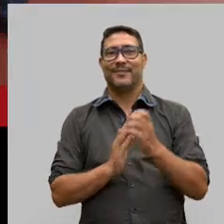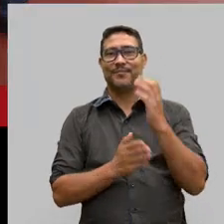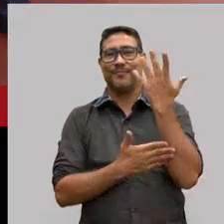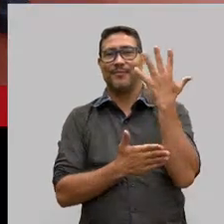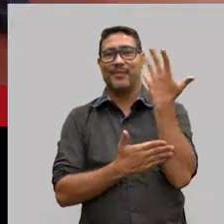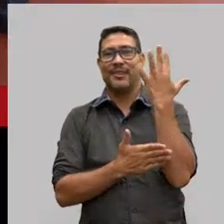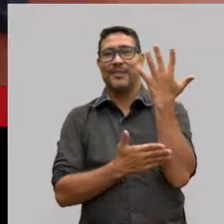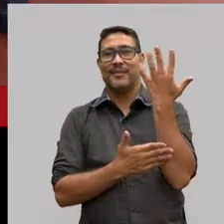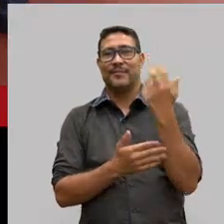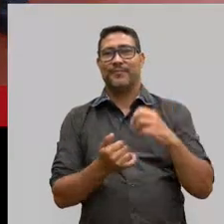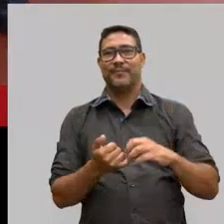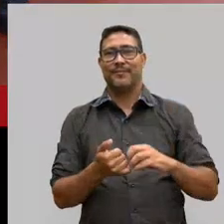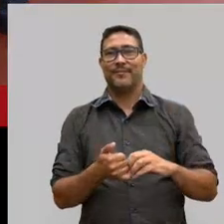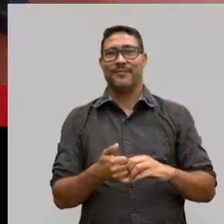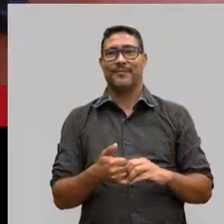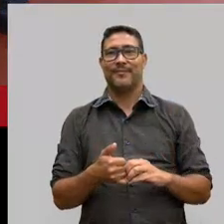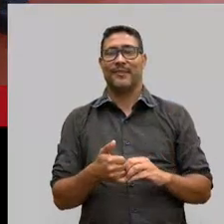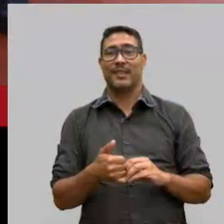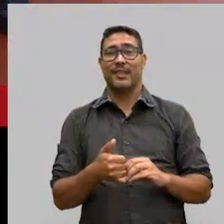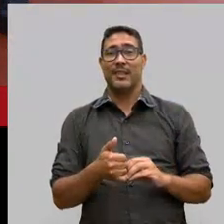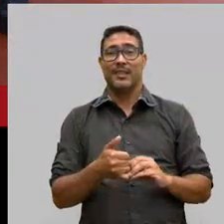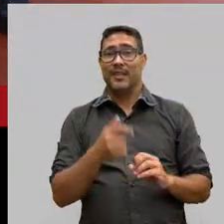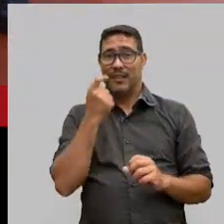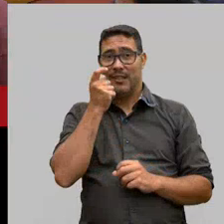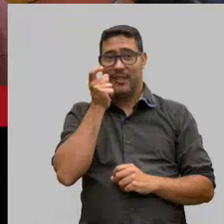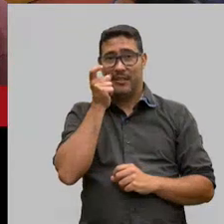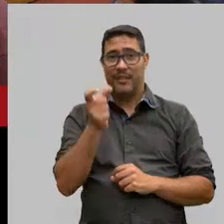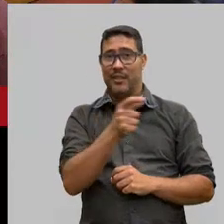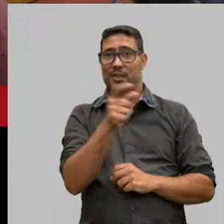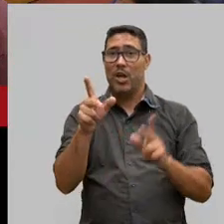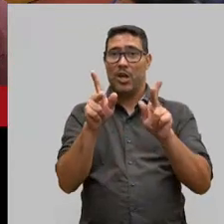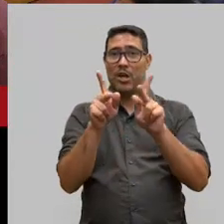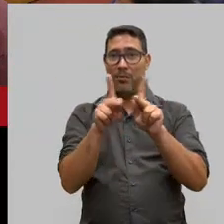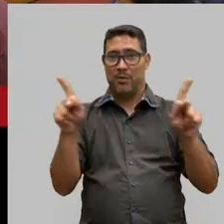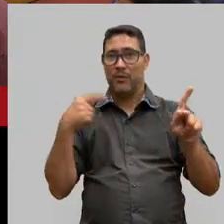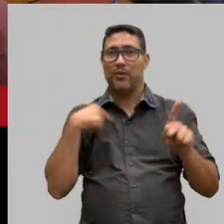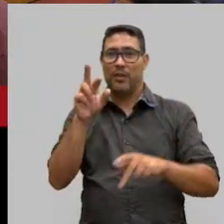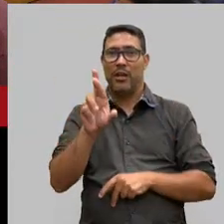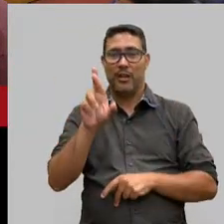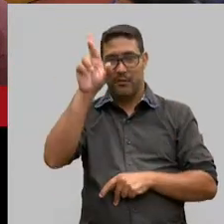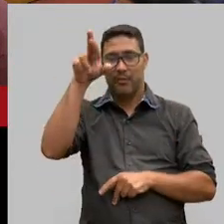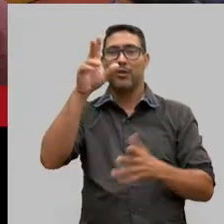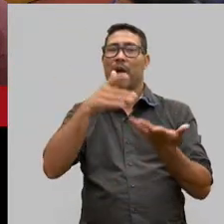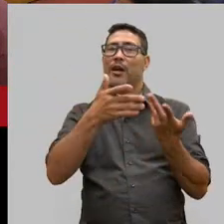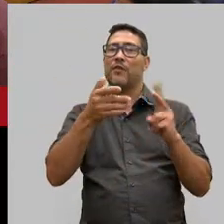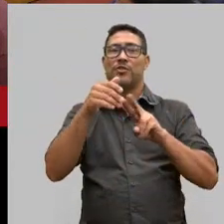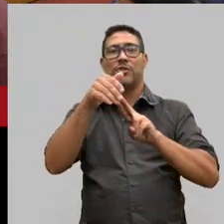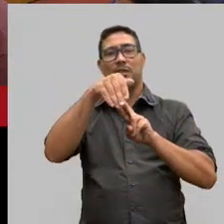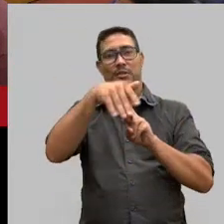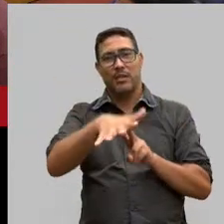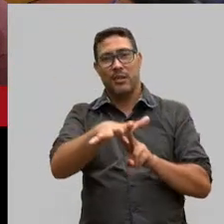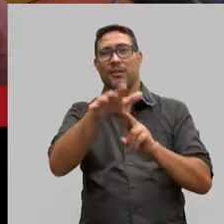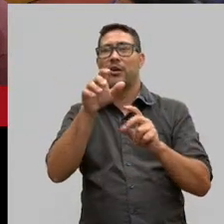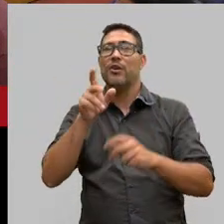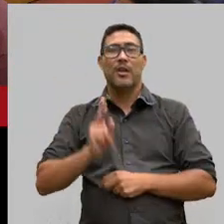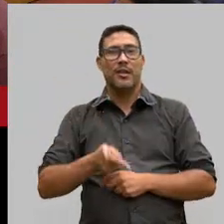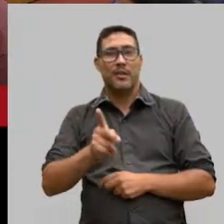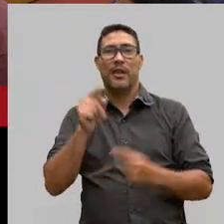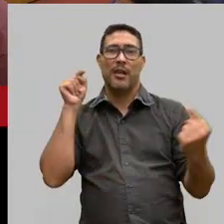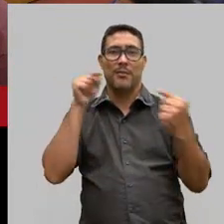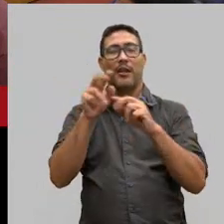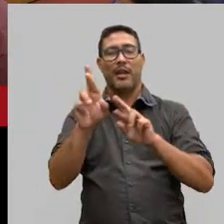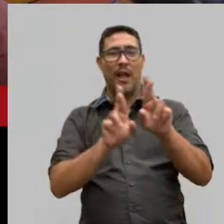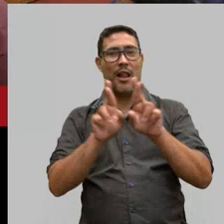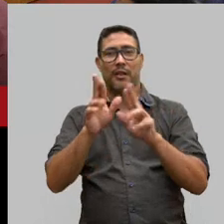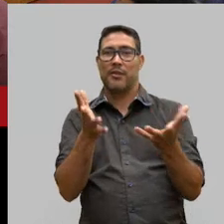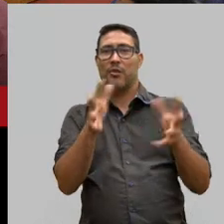todos gente interessante que o professor Willi Os projetos que ele coordena de extensão sempre tem relação com a inclusão então por isso que a gente